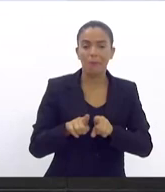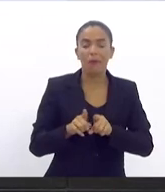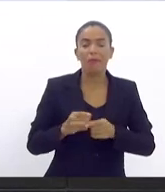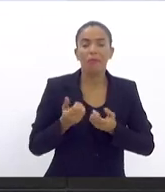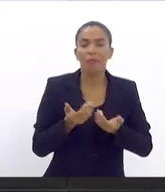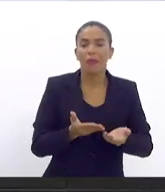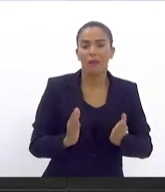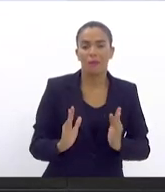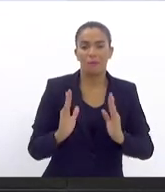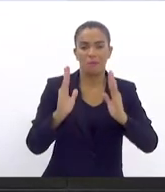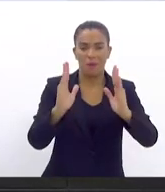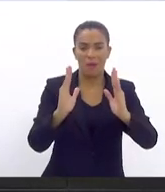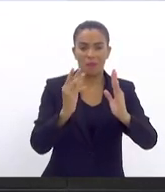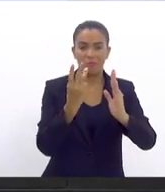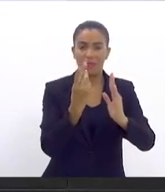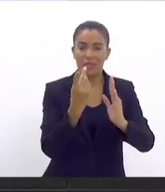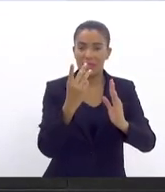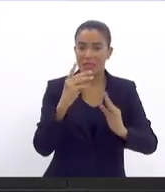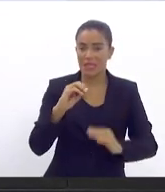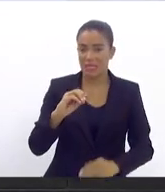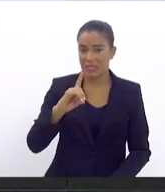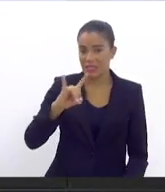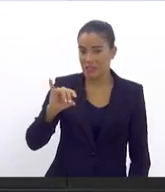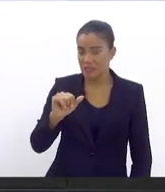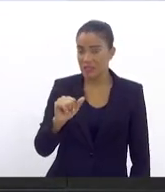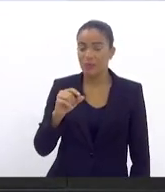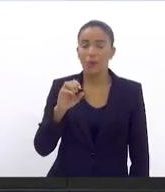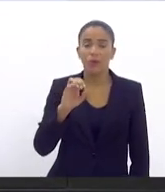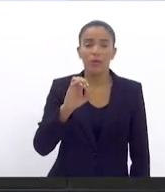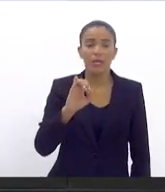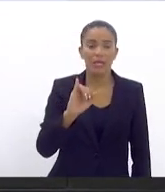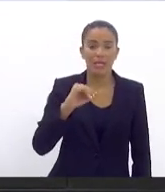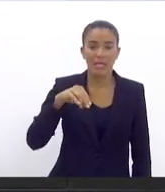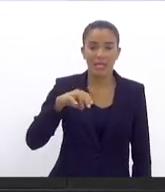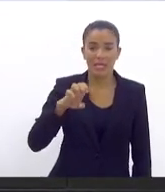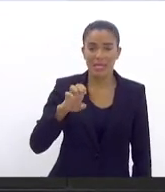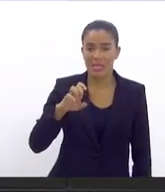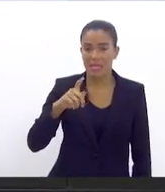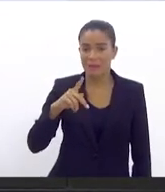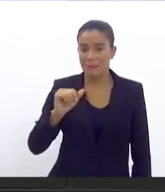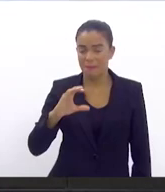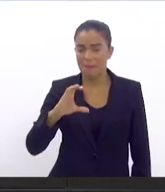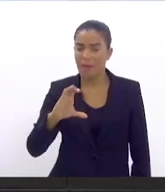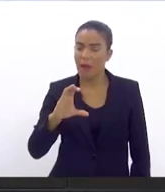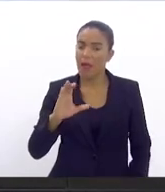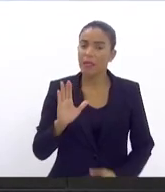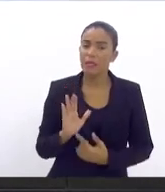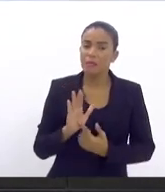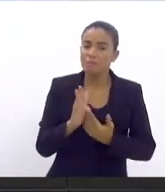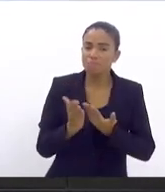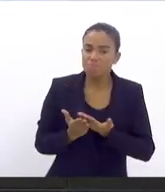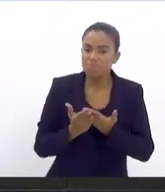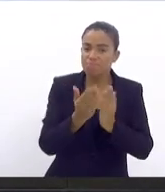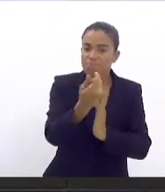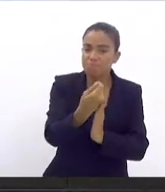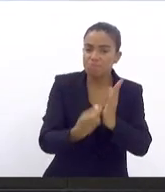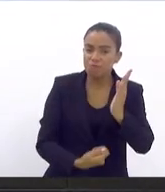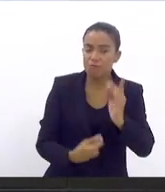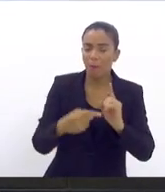impreterível, improrrogável de 30 dias para o INEPAC se manifestar positivamente ou negativamente, ou não se manifestar no